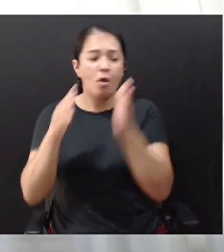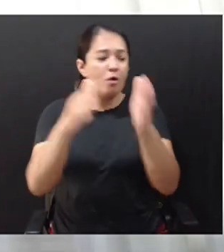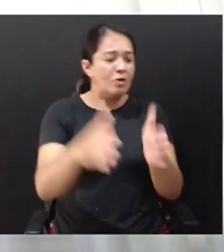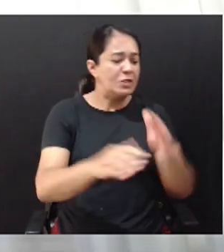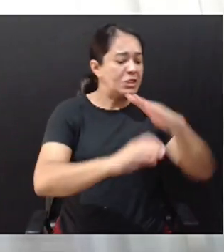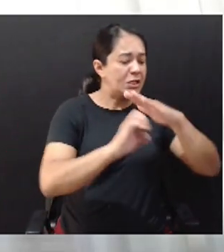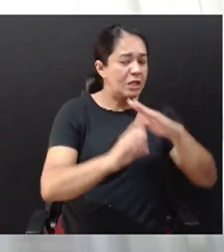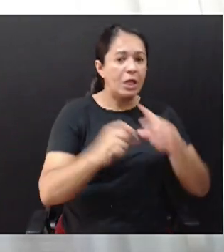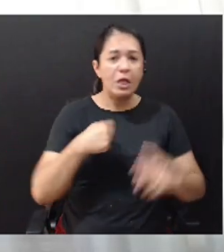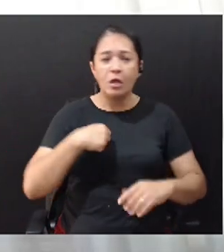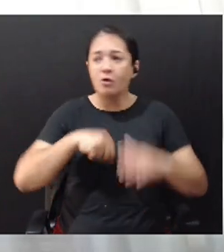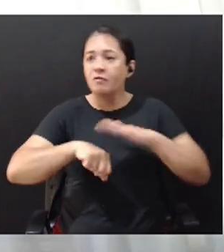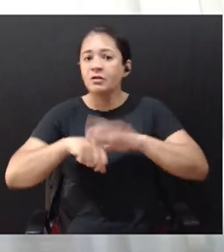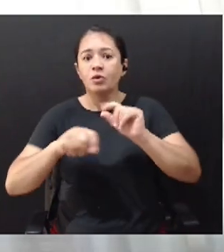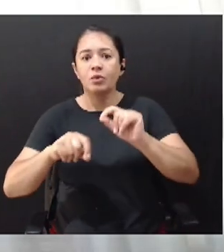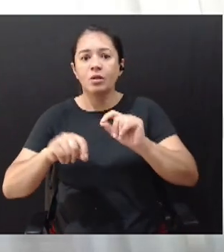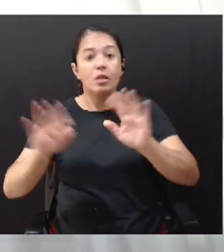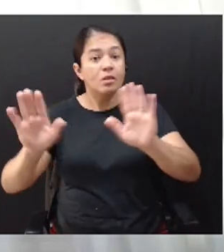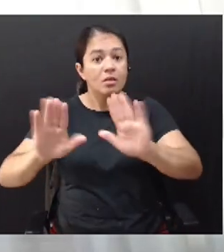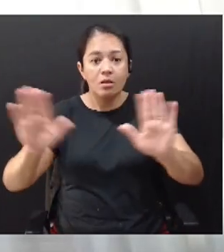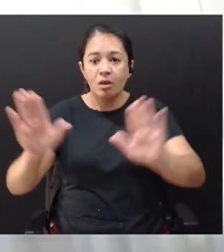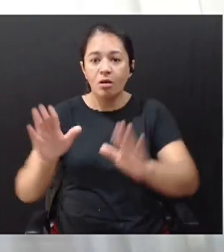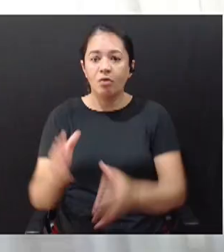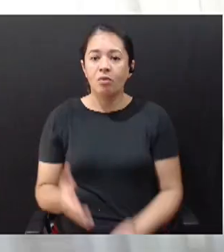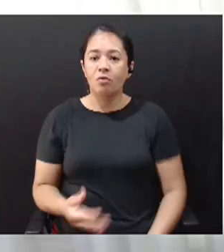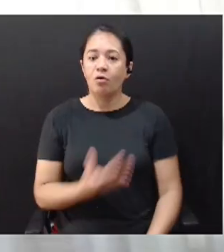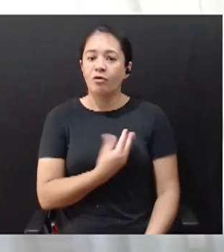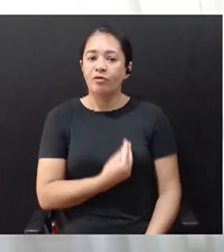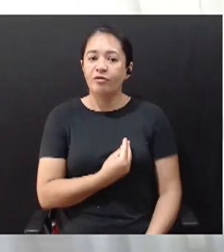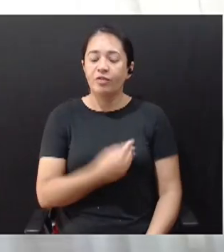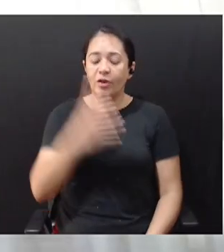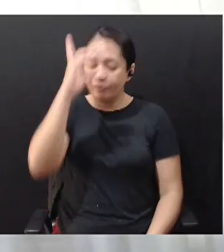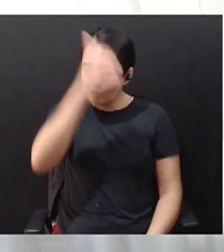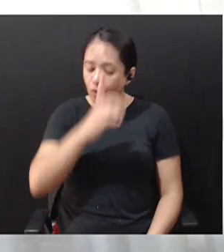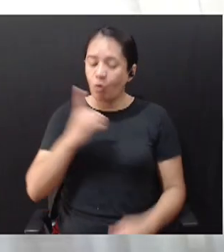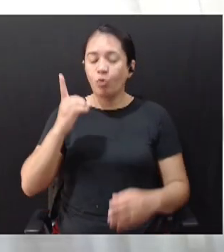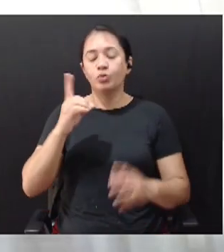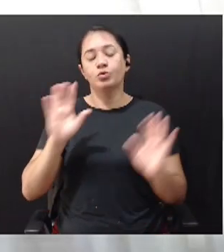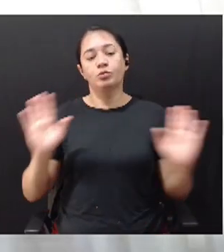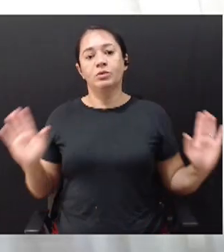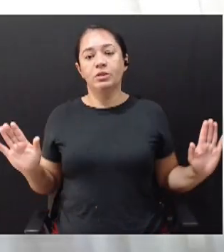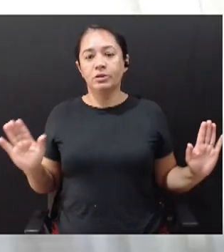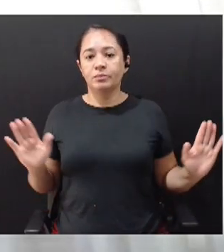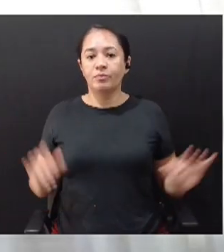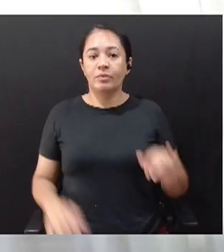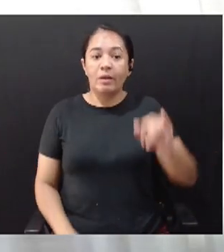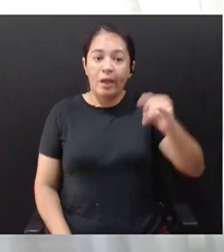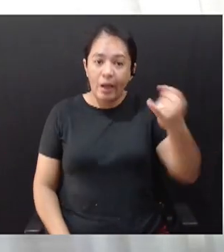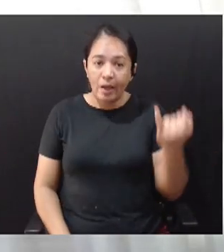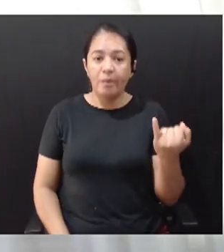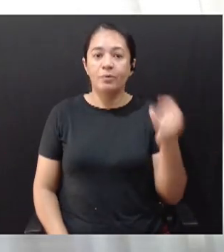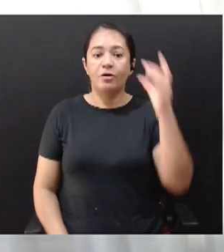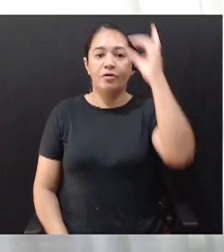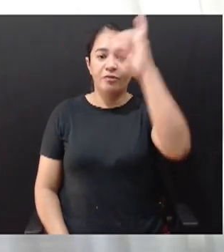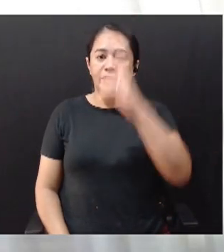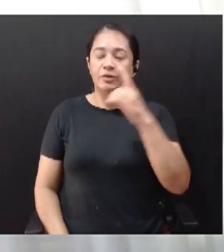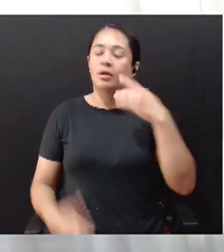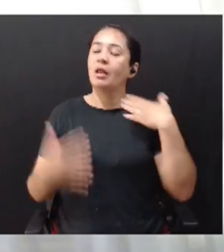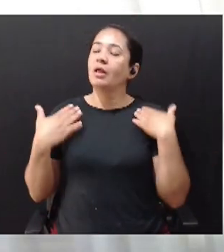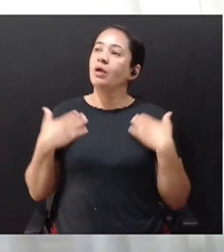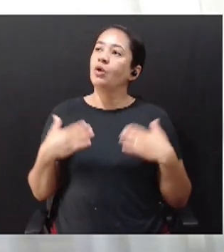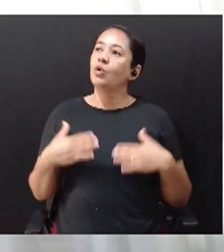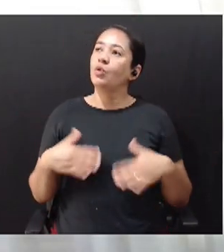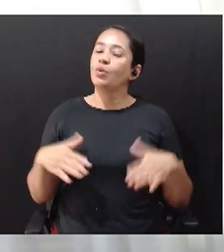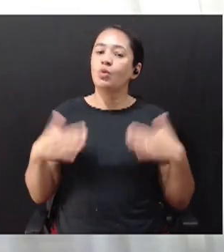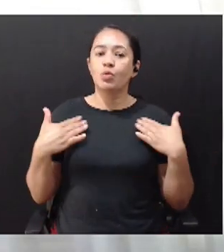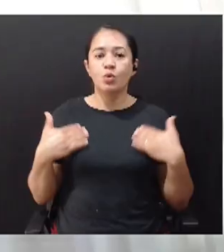fazer? Não. Vamos viver o domingo. Vamos aproveitar o domingo para relaxar, para assistir